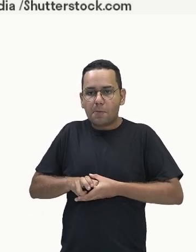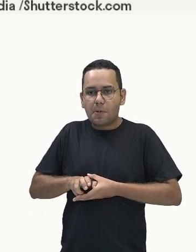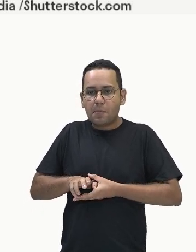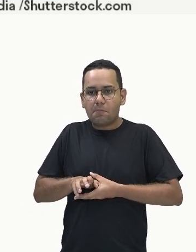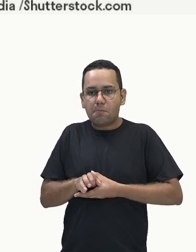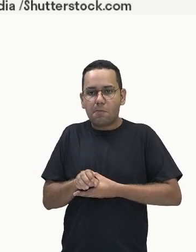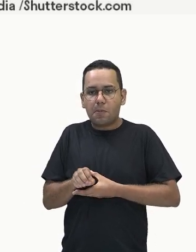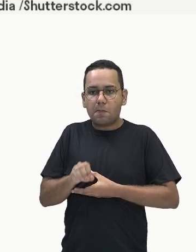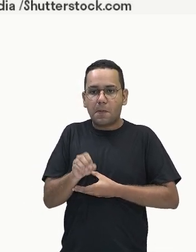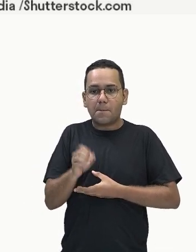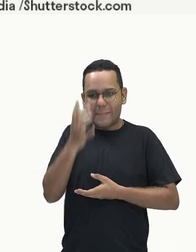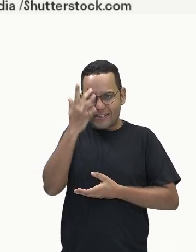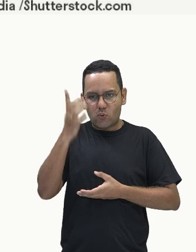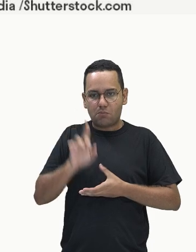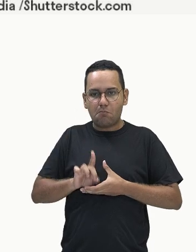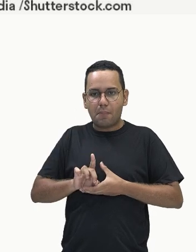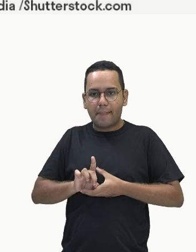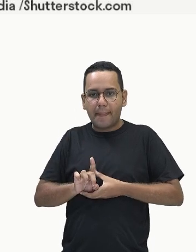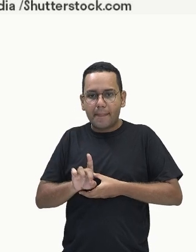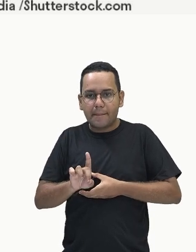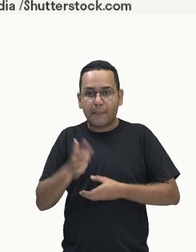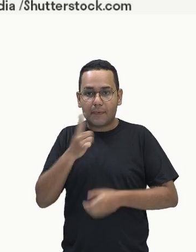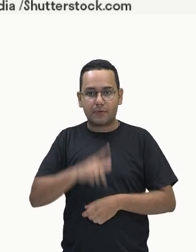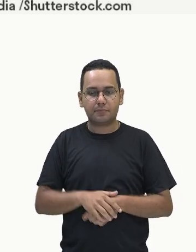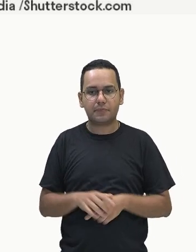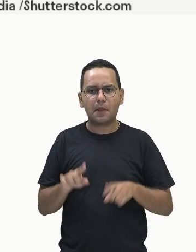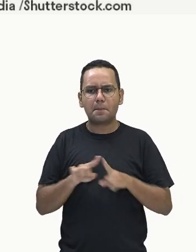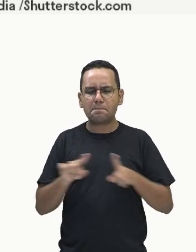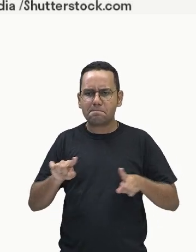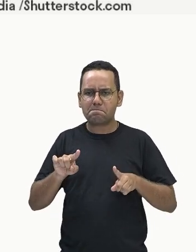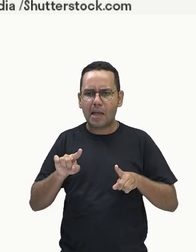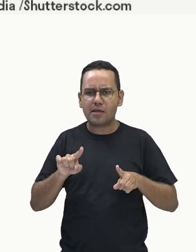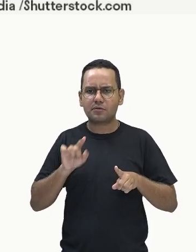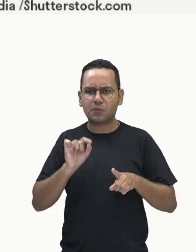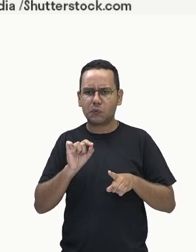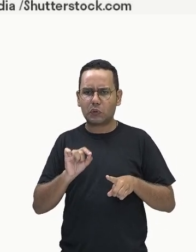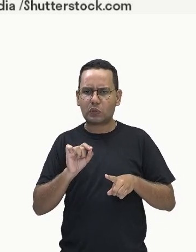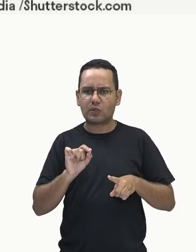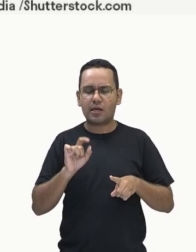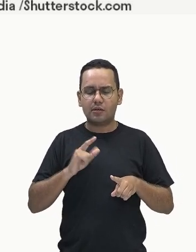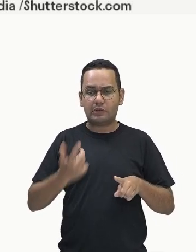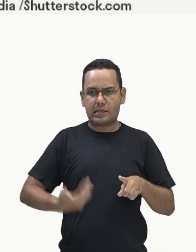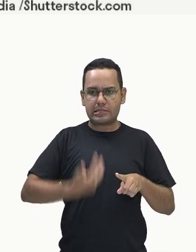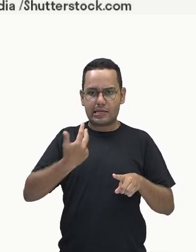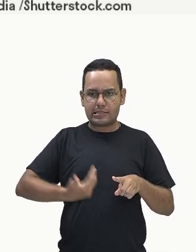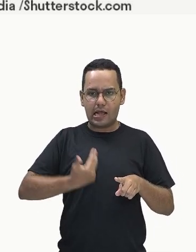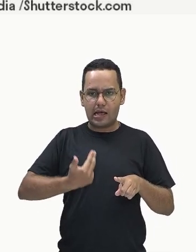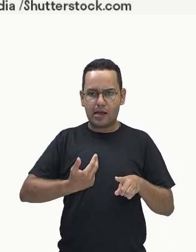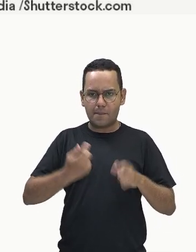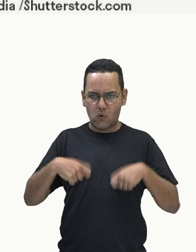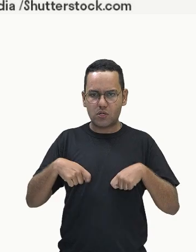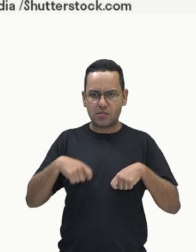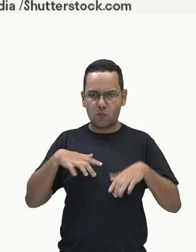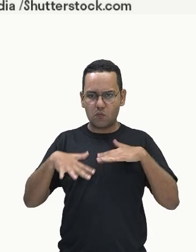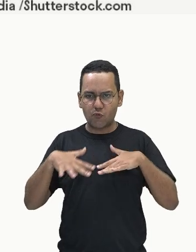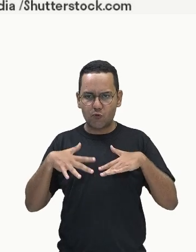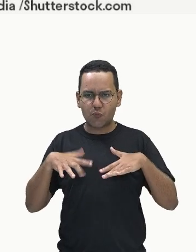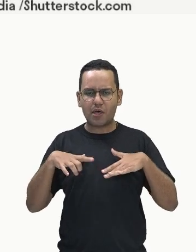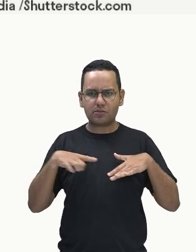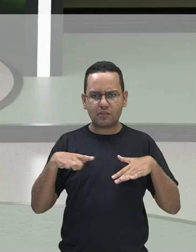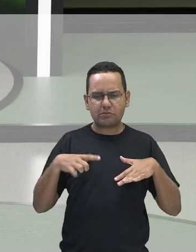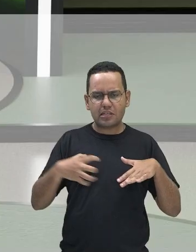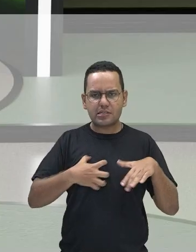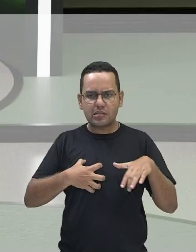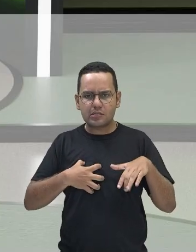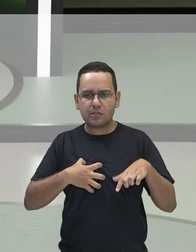parto normal. Um parto cesariano não vai ter essas contrações, mas o médico programa ali o momento do nascimento, né, ele acerta